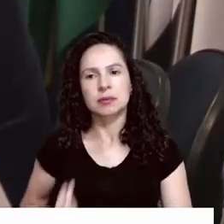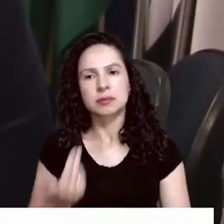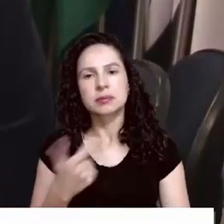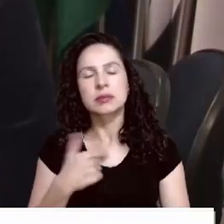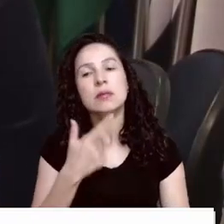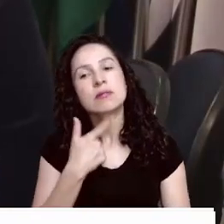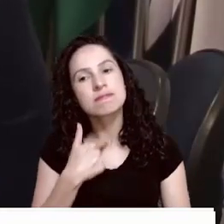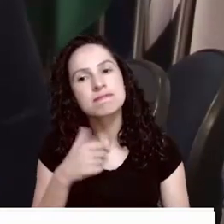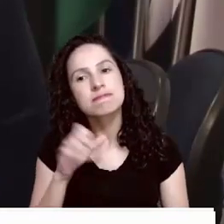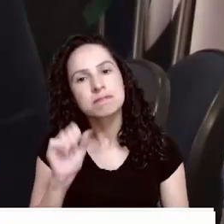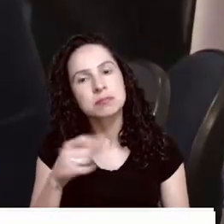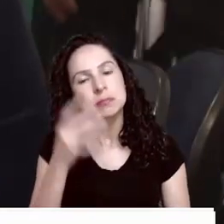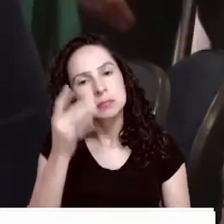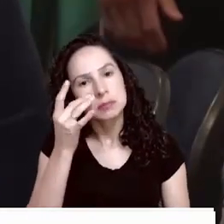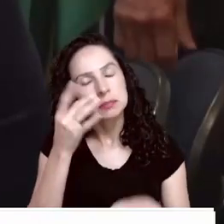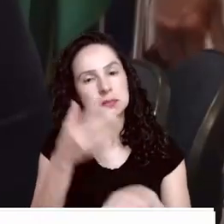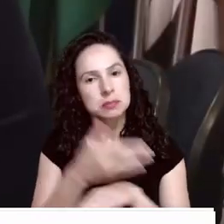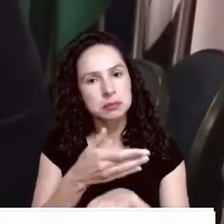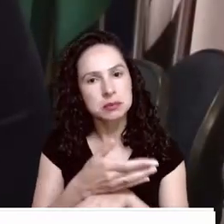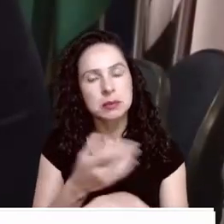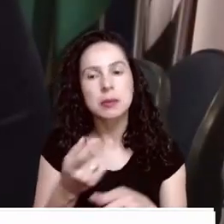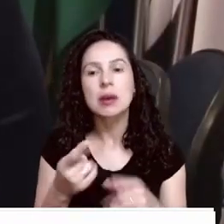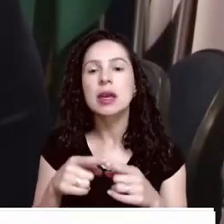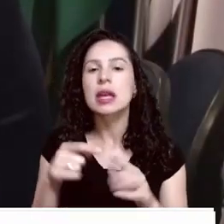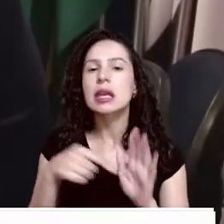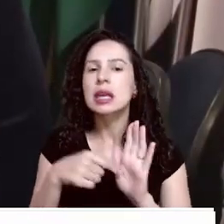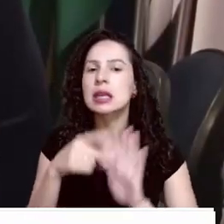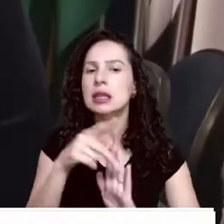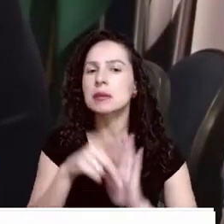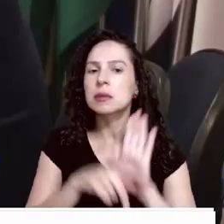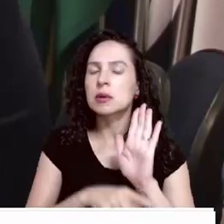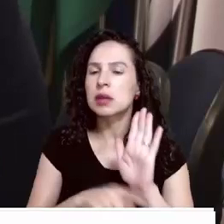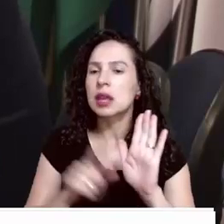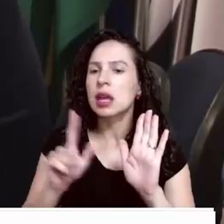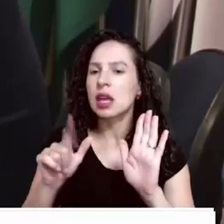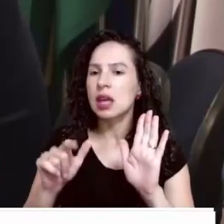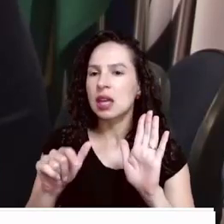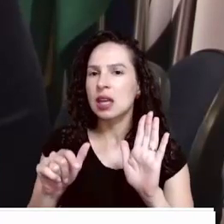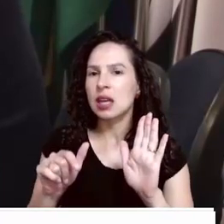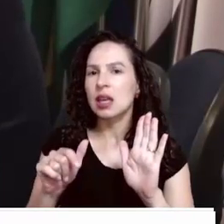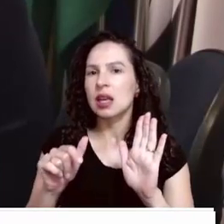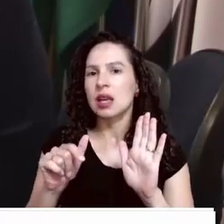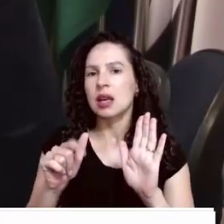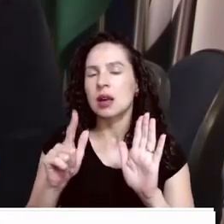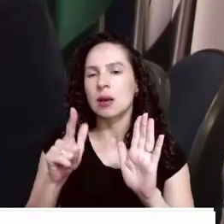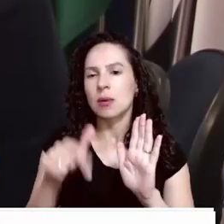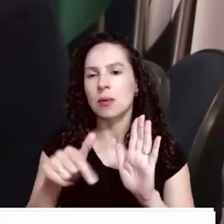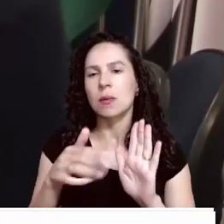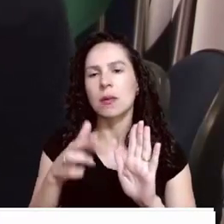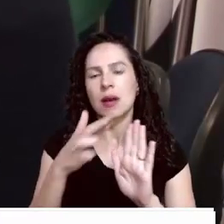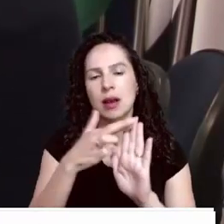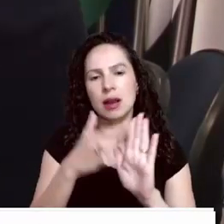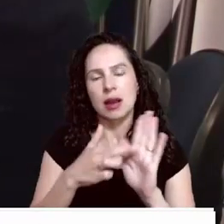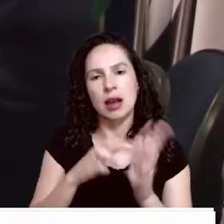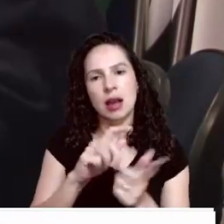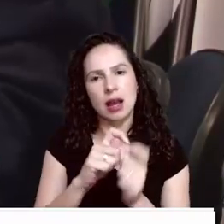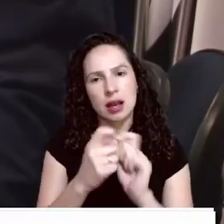presente. Esse projeto nada mais é do que uma regulamentação da